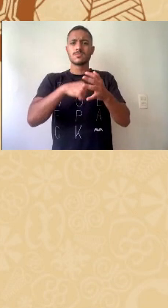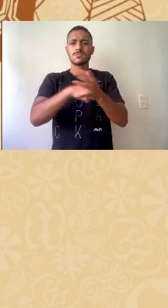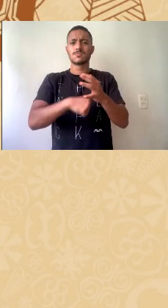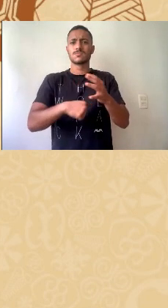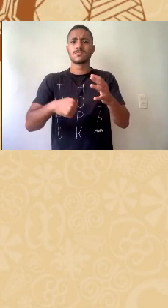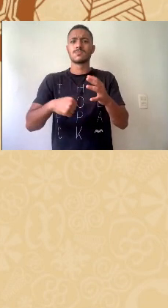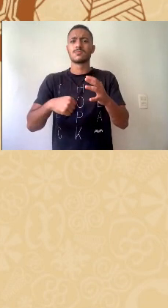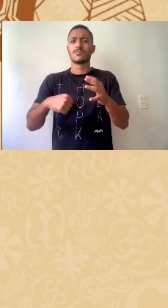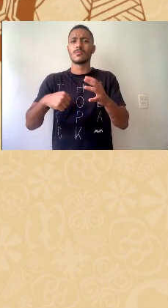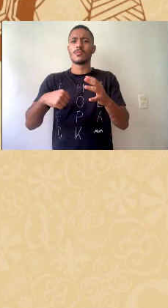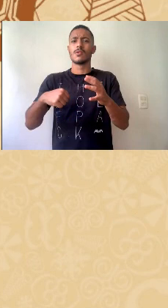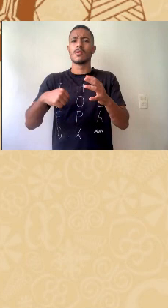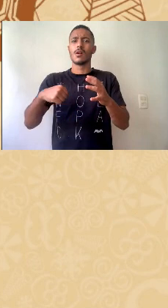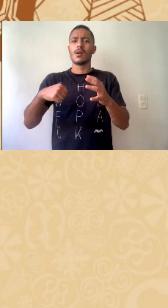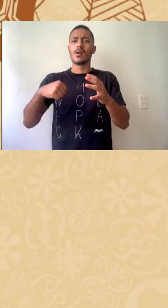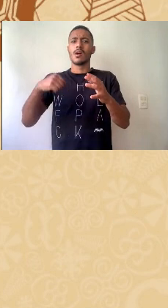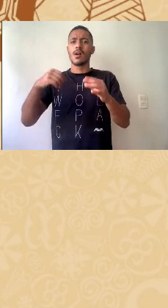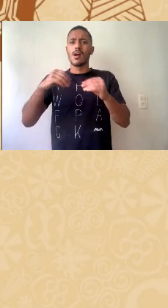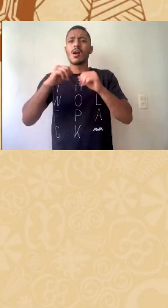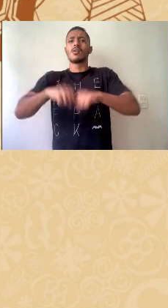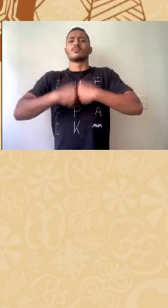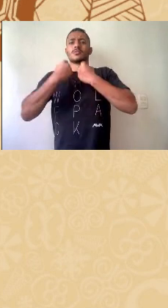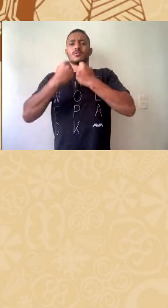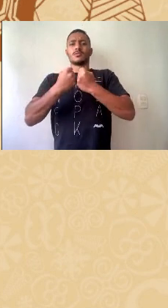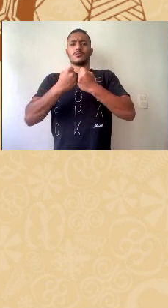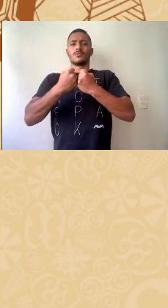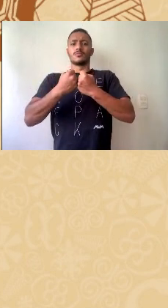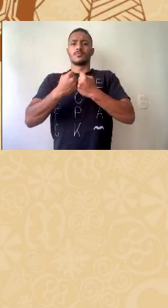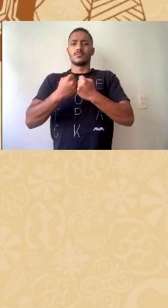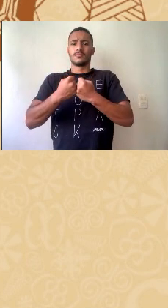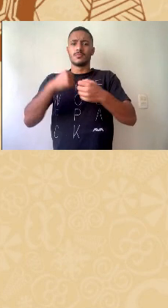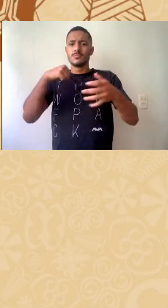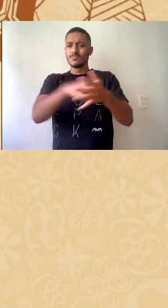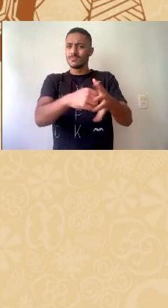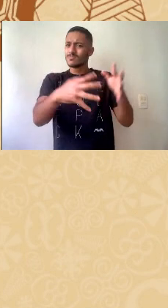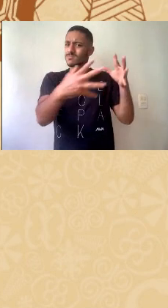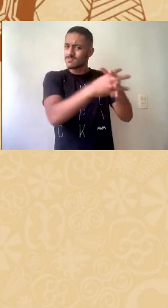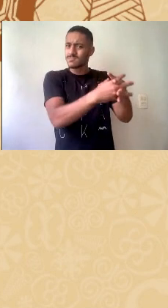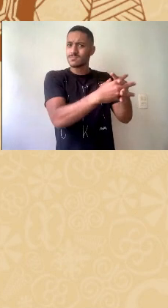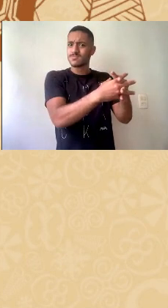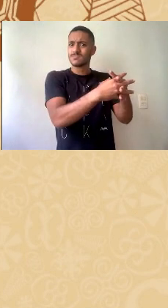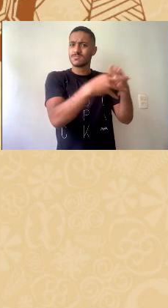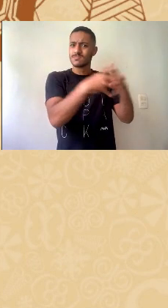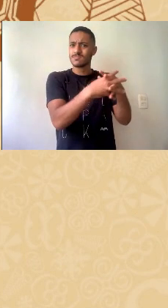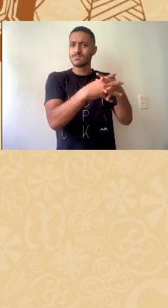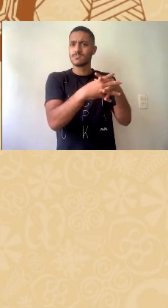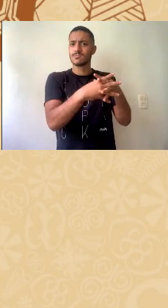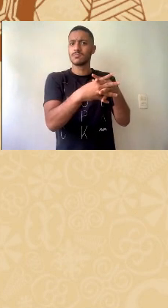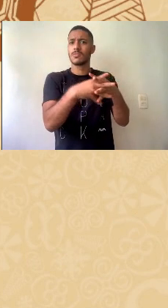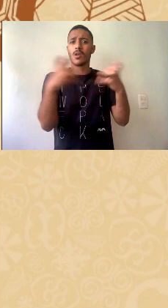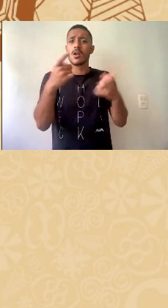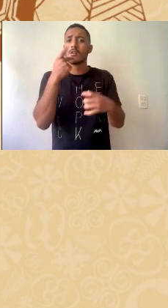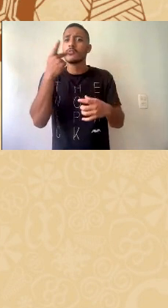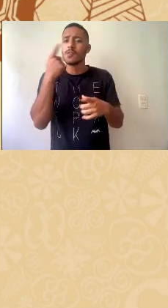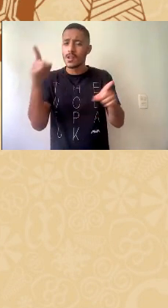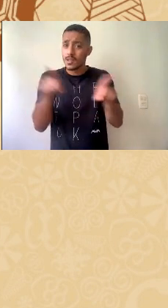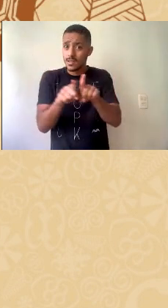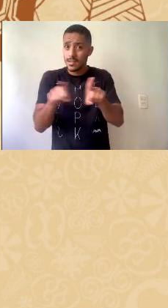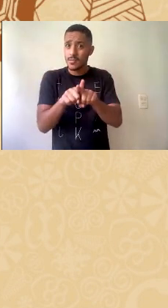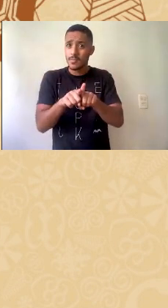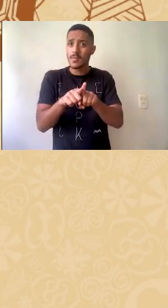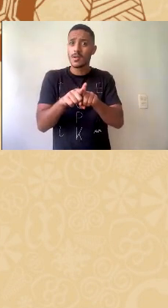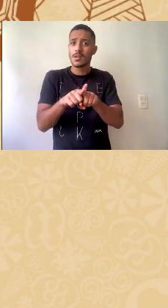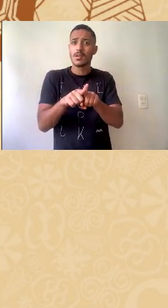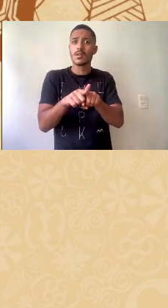regada de muito conflito. Quero dizer também, antes de, né, estou fazendo um preâmbulo aqui, antes